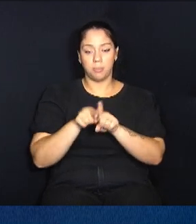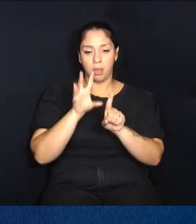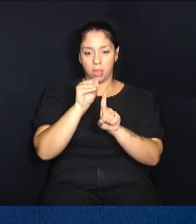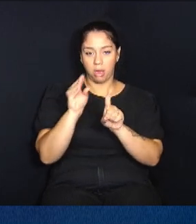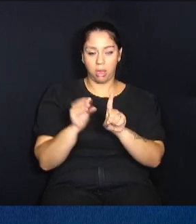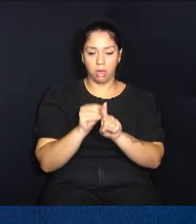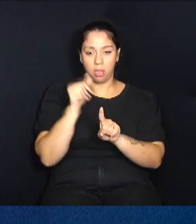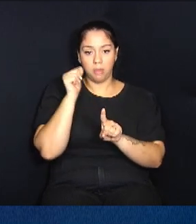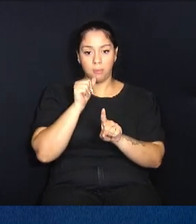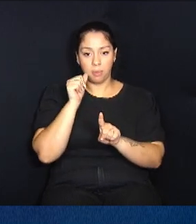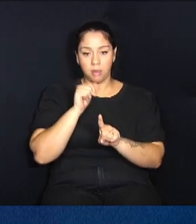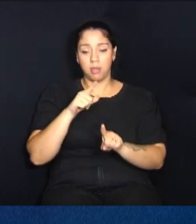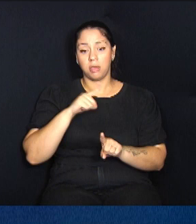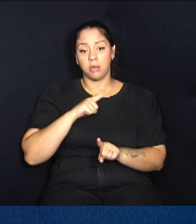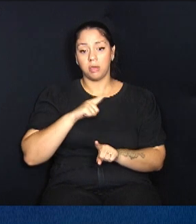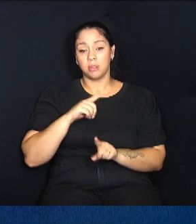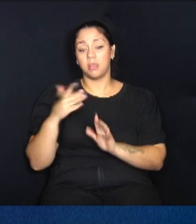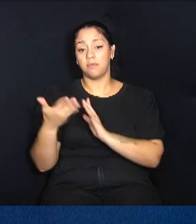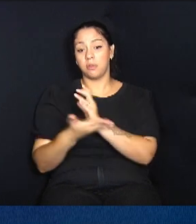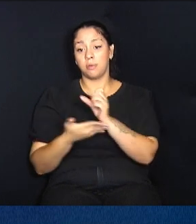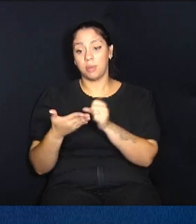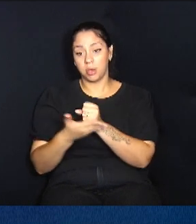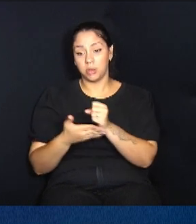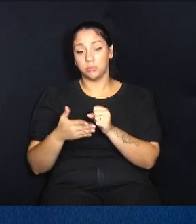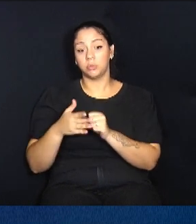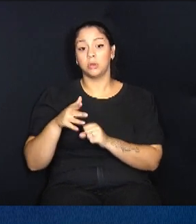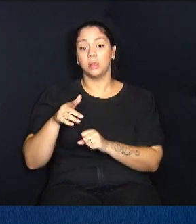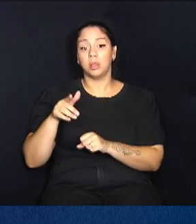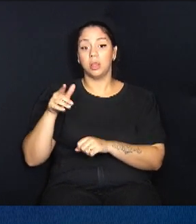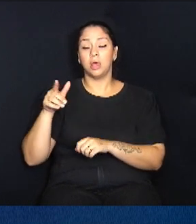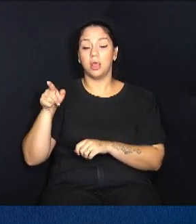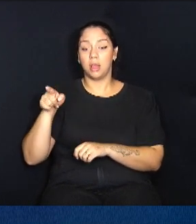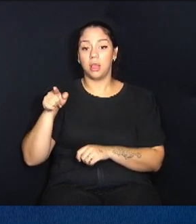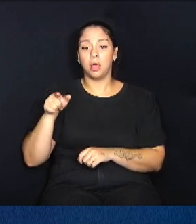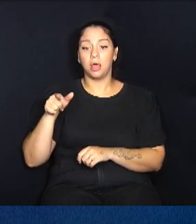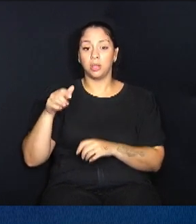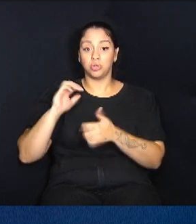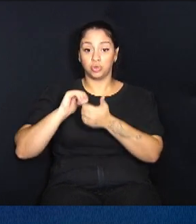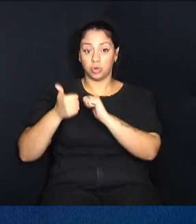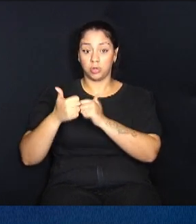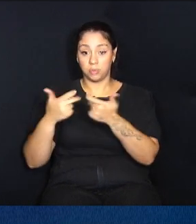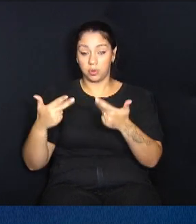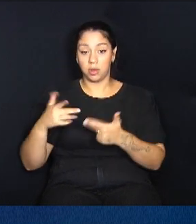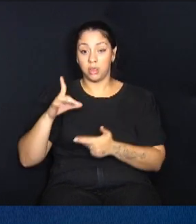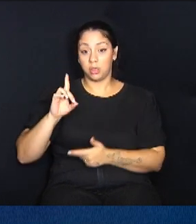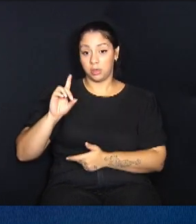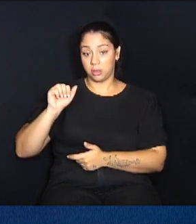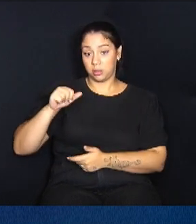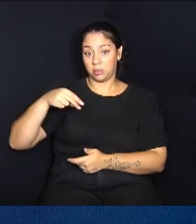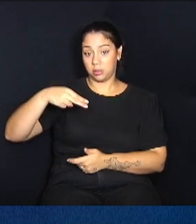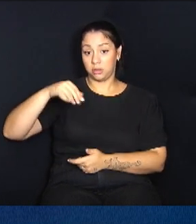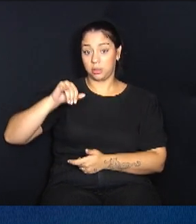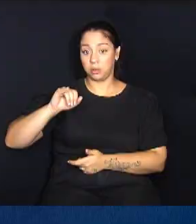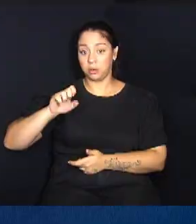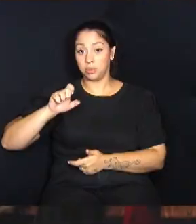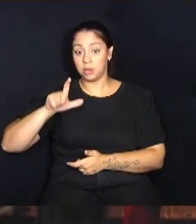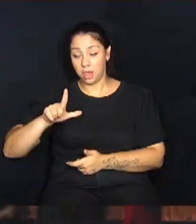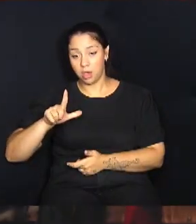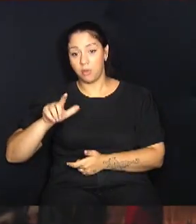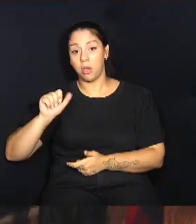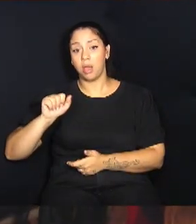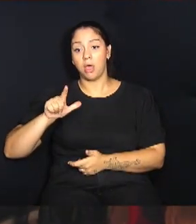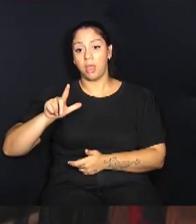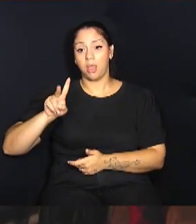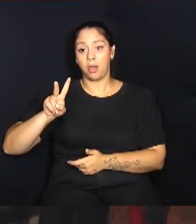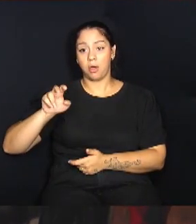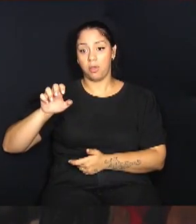do jogador Daniel Alves, acusado de ter estuprado uma mulher de 23 anos em uma casa noturna em Barcelona.